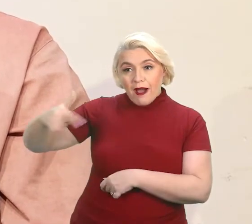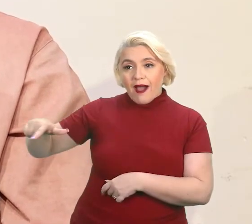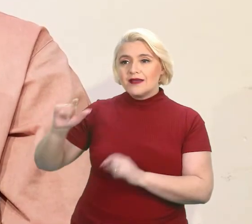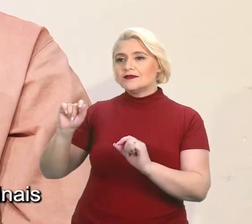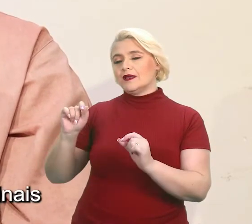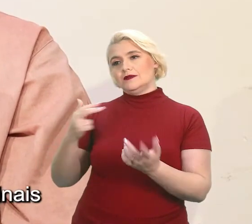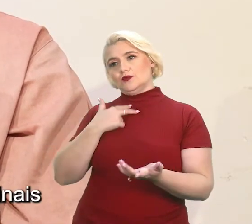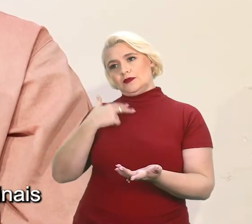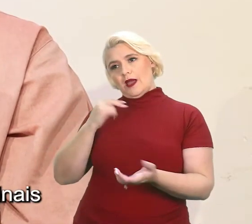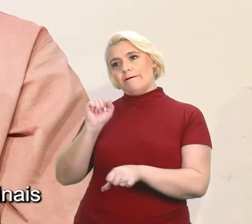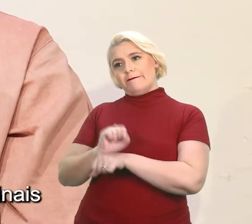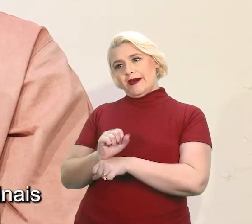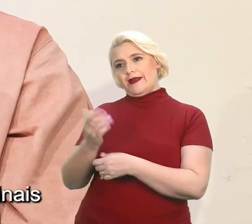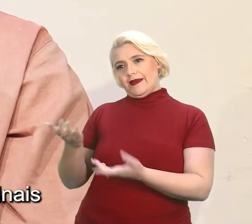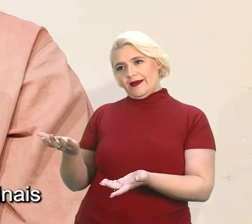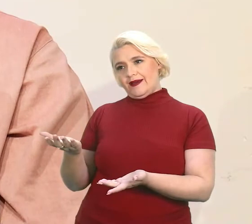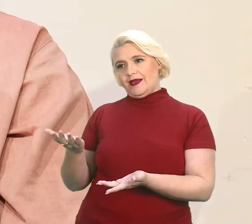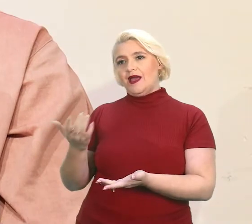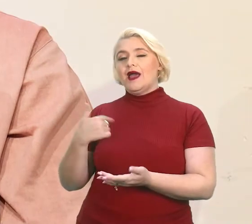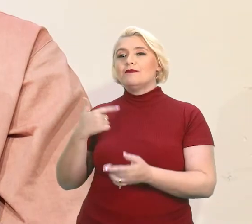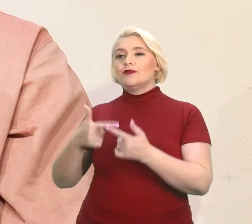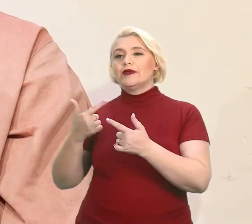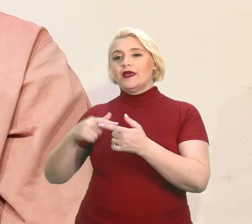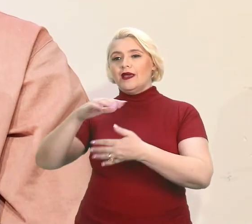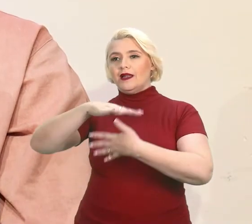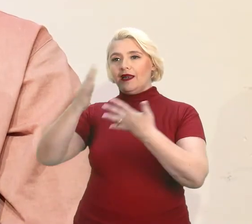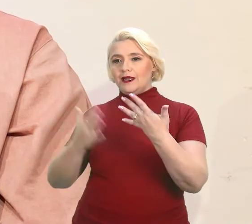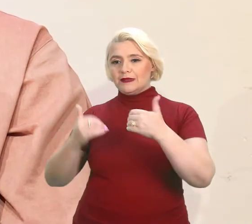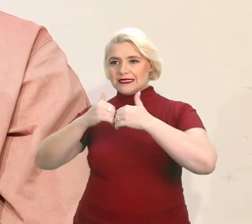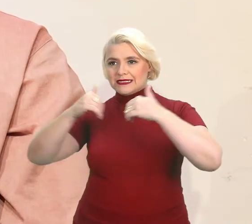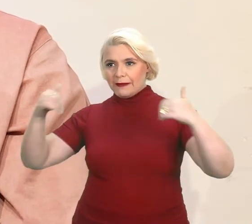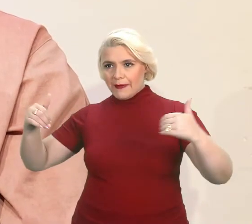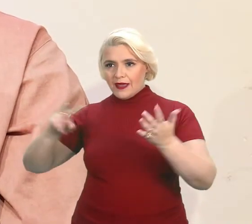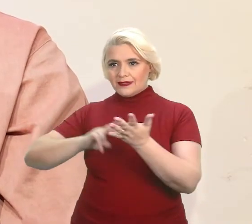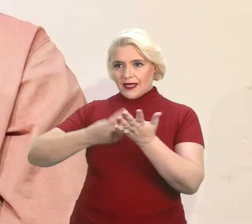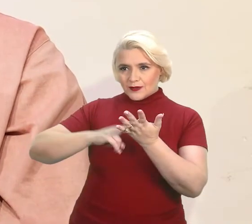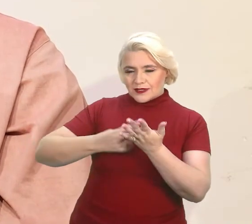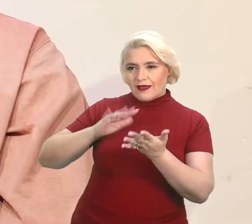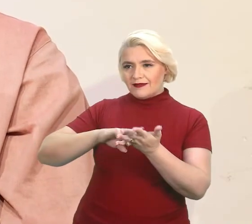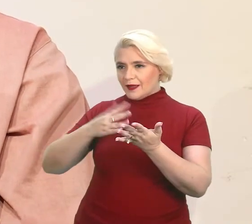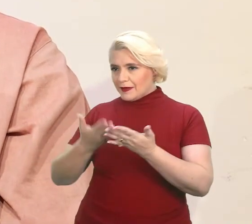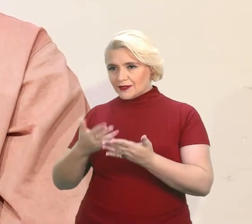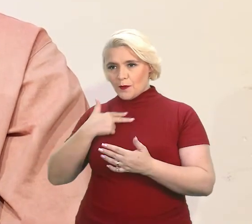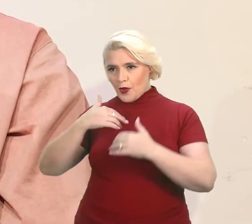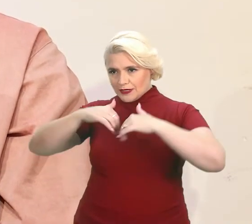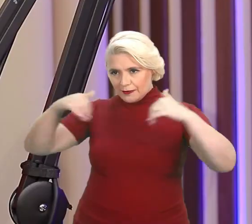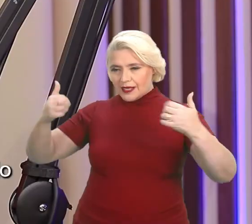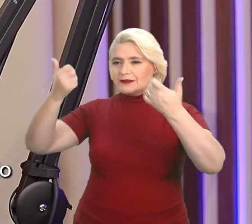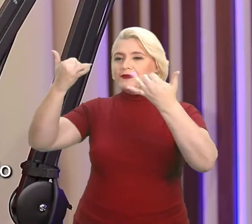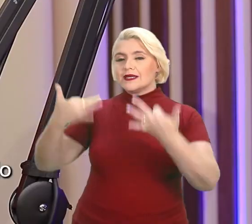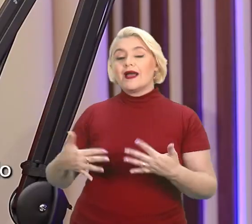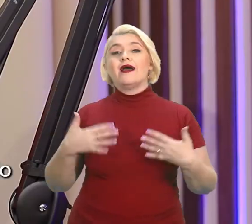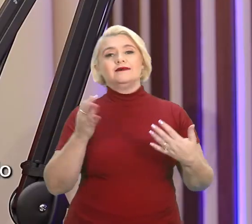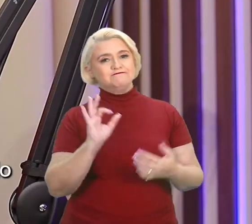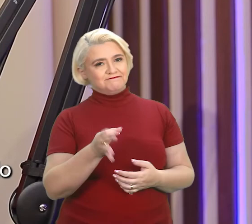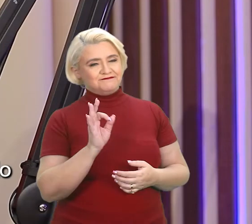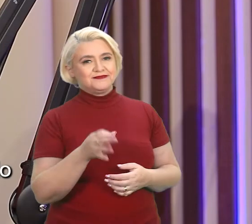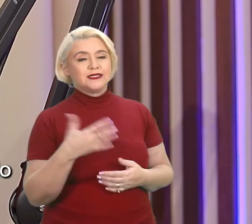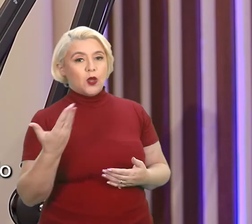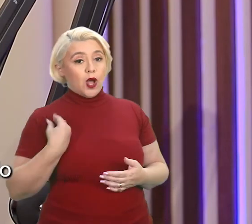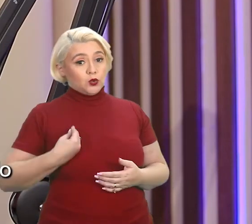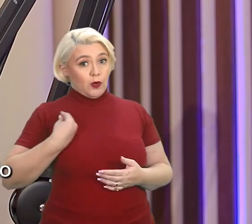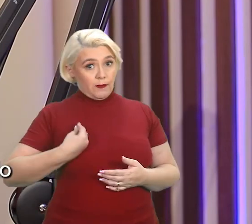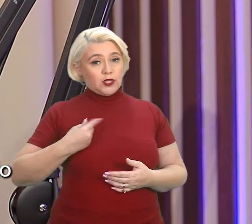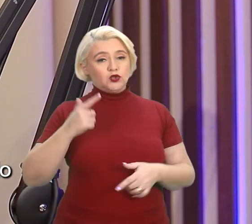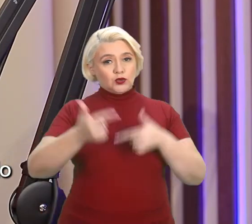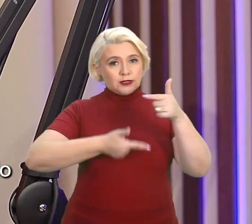porque não tem jeito, ninguém separa mais você da língua de sinais, da tradução, da interpretação. Conte aí pra gente. Então, atualmente